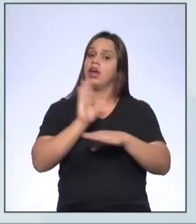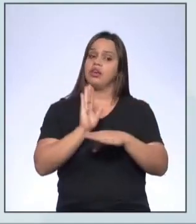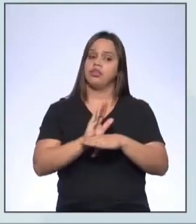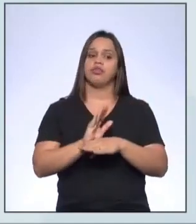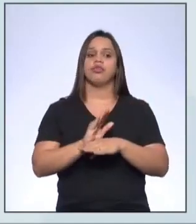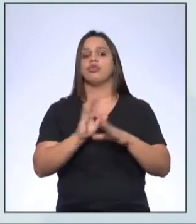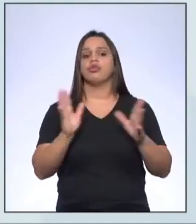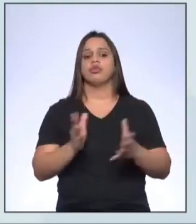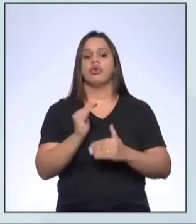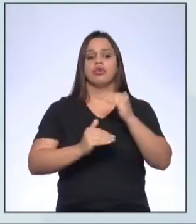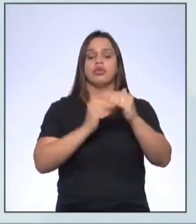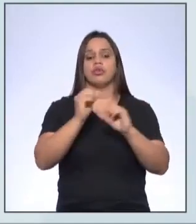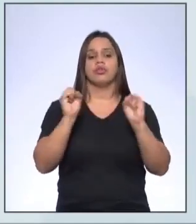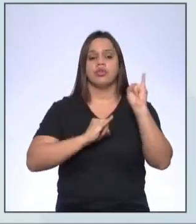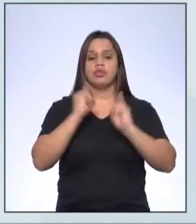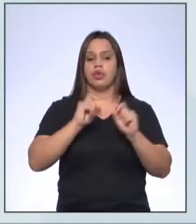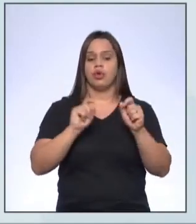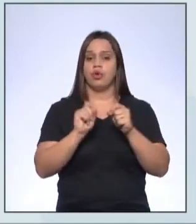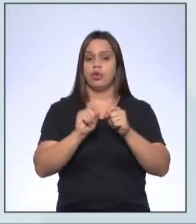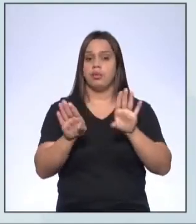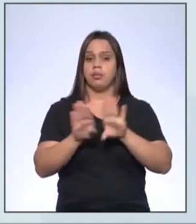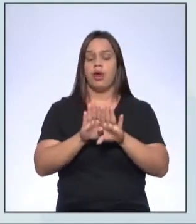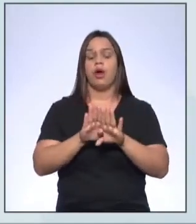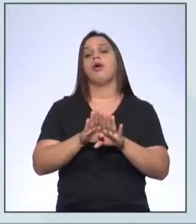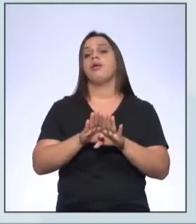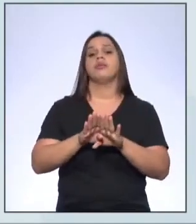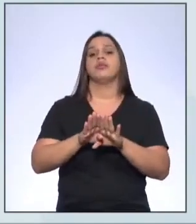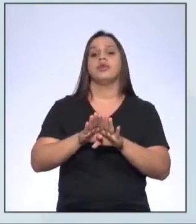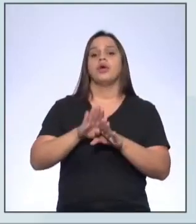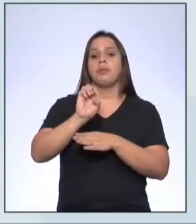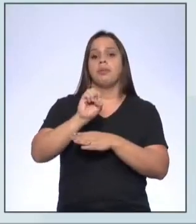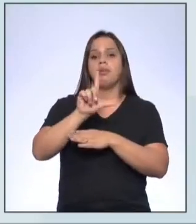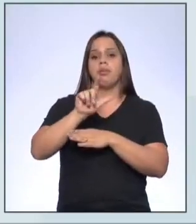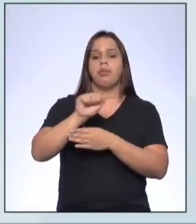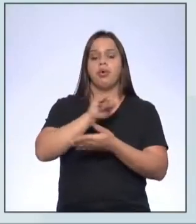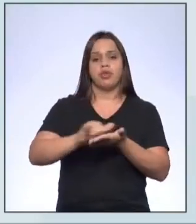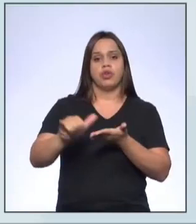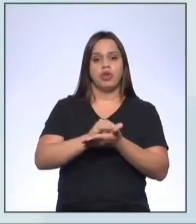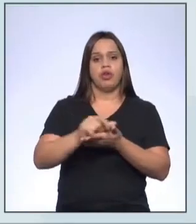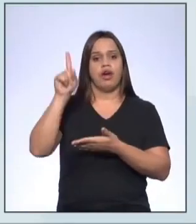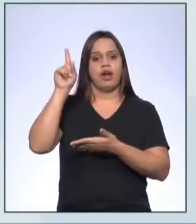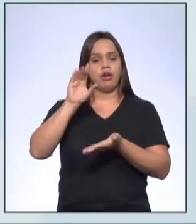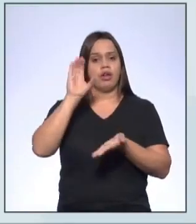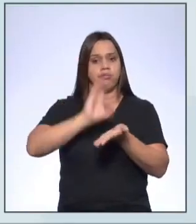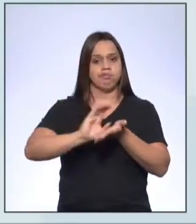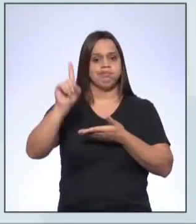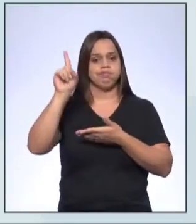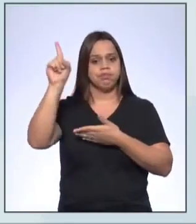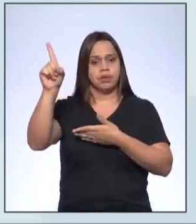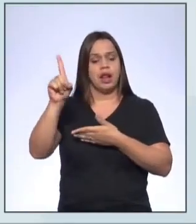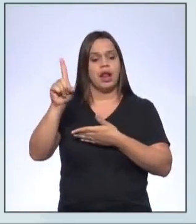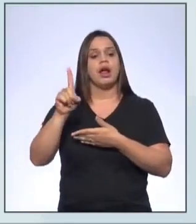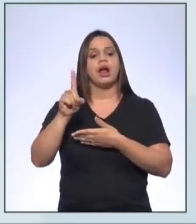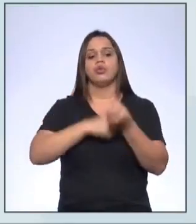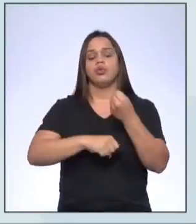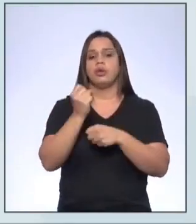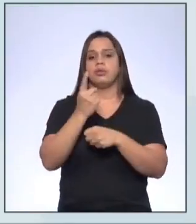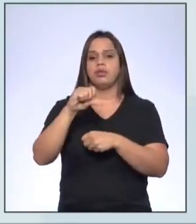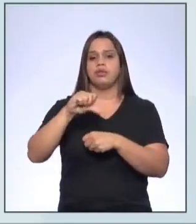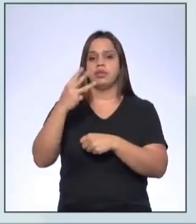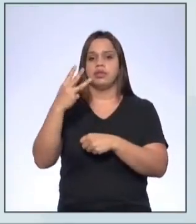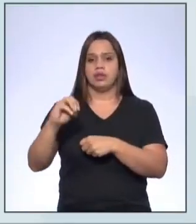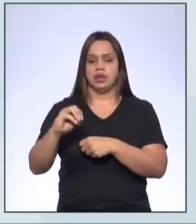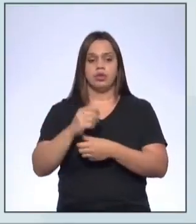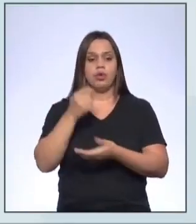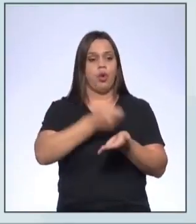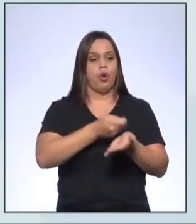1930. A quebra da Bolsa de Nova York, em 1929, né, obrigou os cafeicultores a investir nas